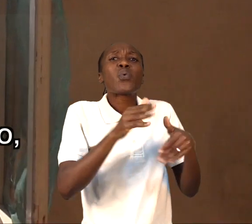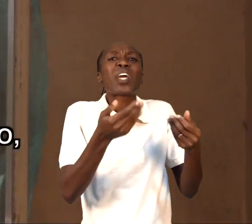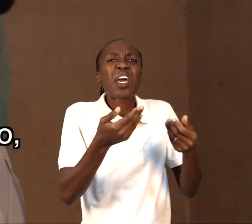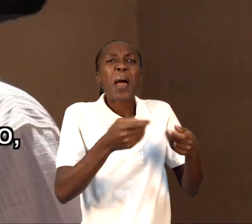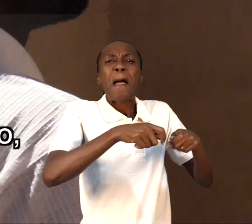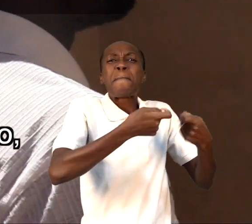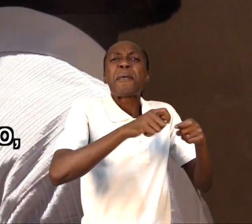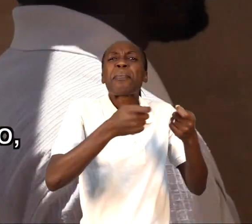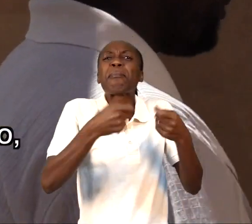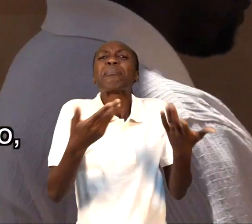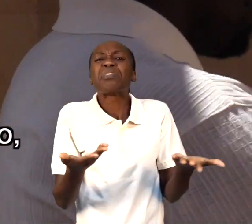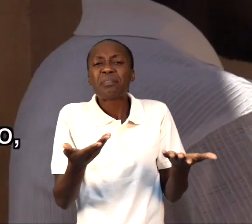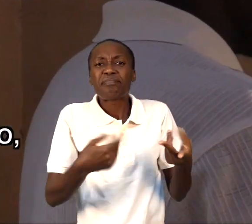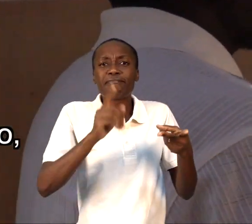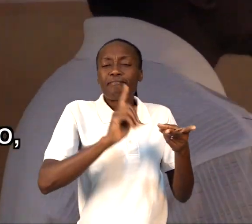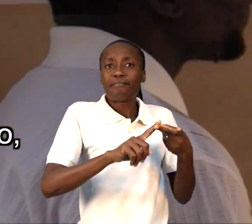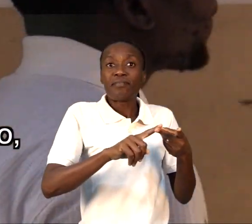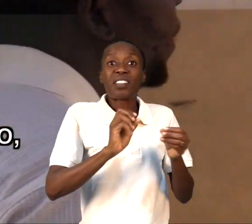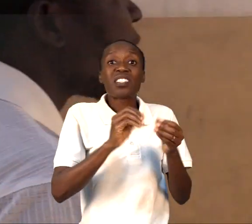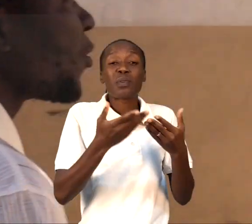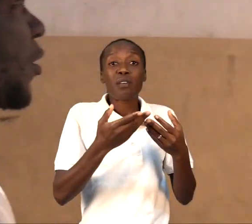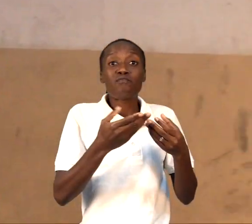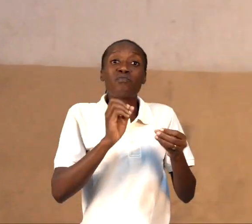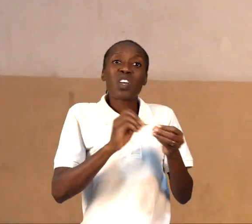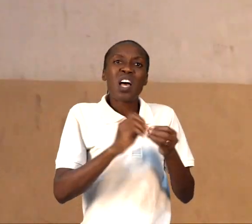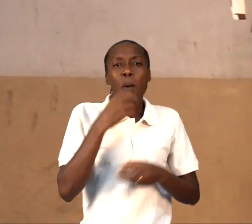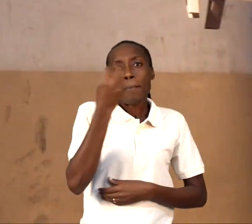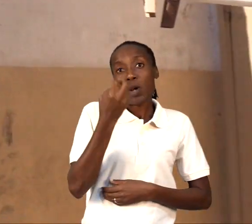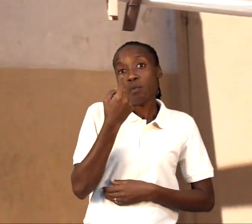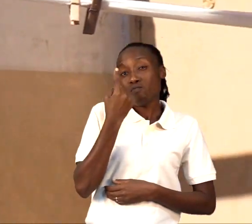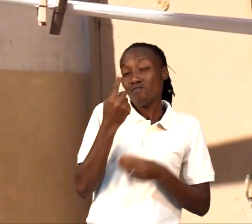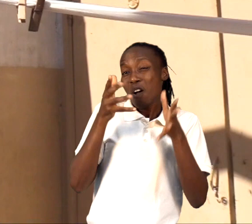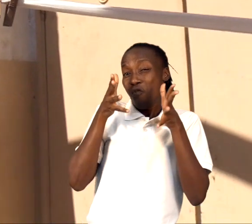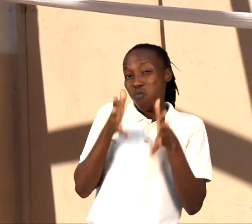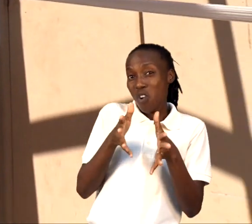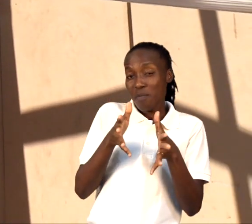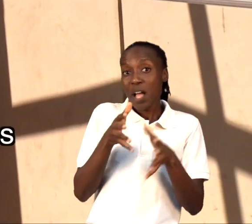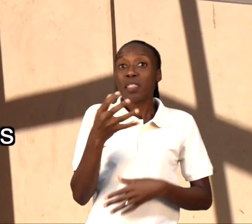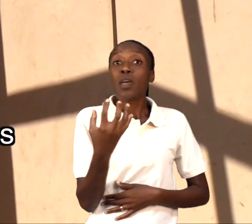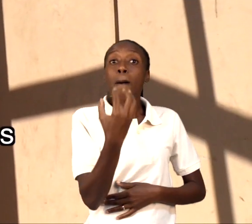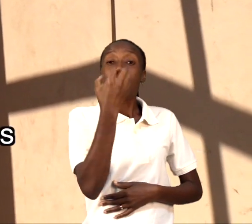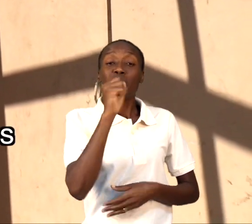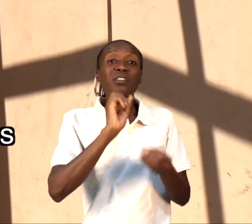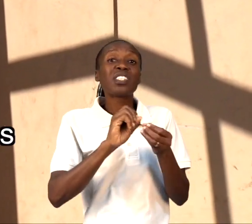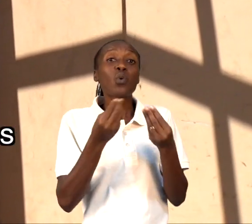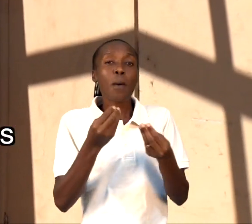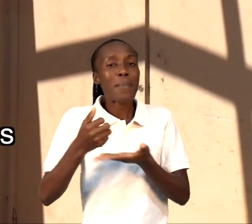loco o que terá acontecido, quais foram os estragos. Então tivemos que sentar e desenhar uma nova estratégia para ver